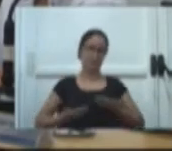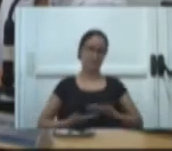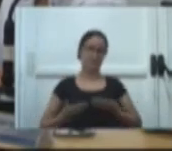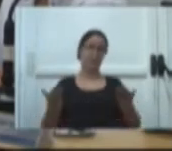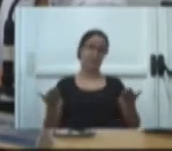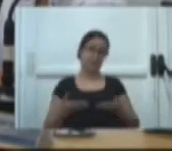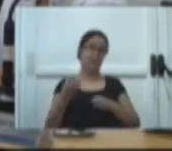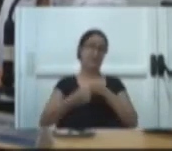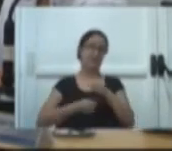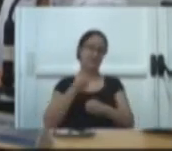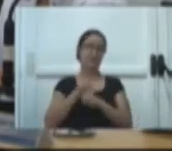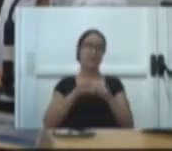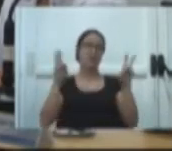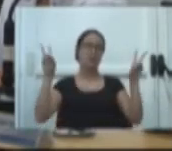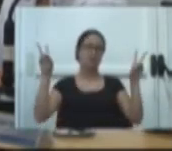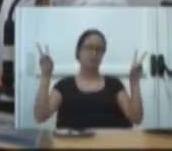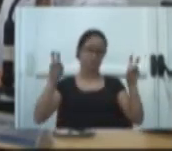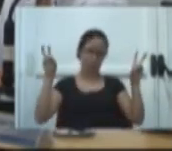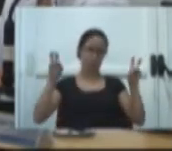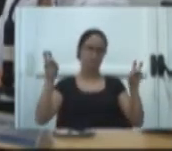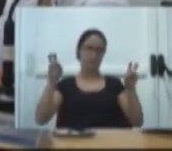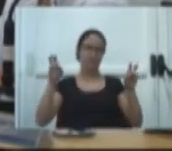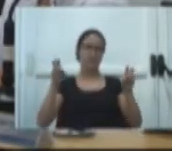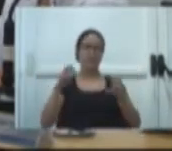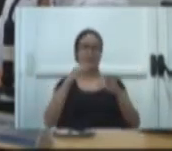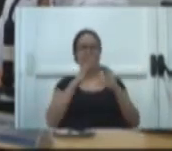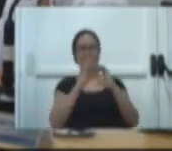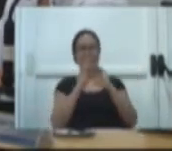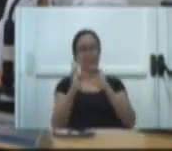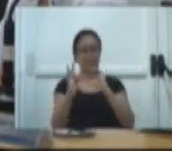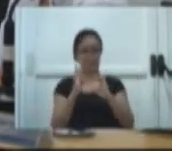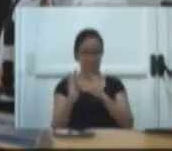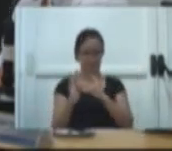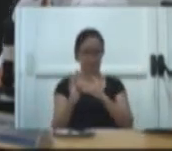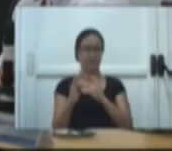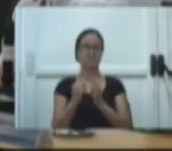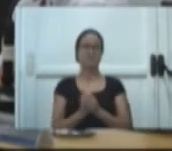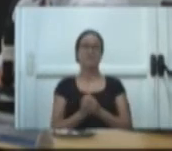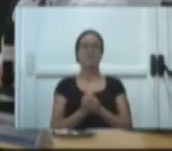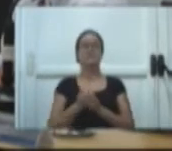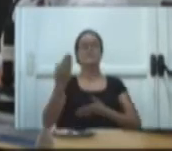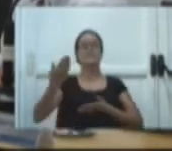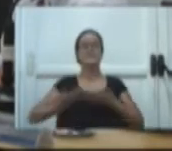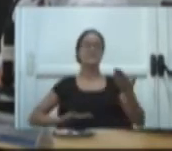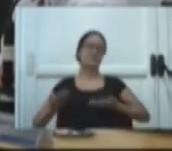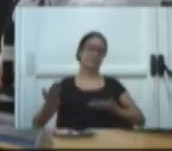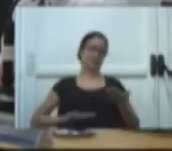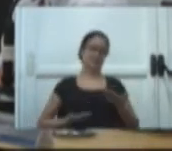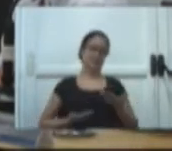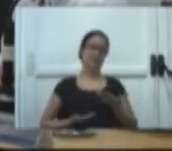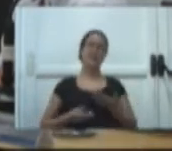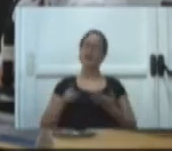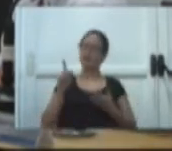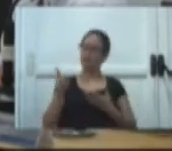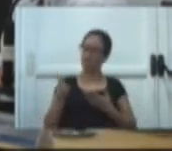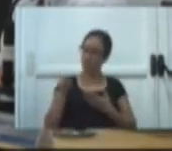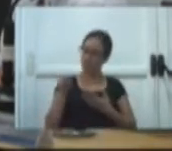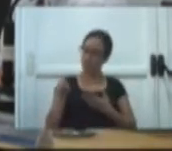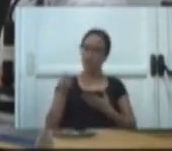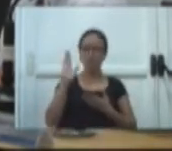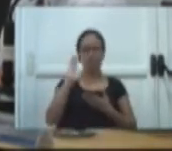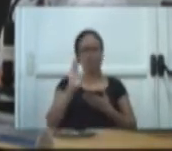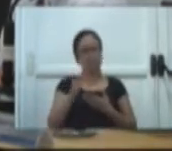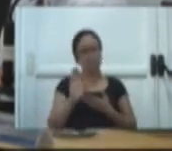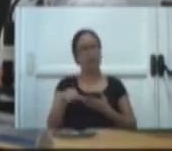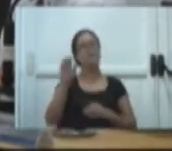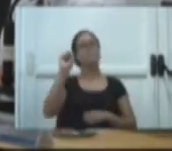tema, né, da campanha da fraternidade. Então, você no seu servir, você ainda disse o seu sim para a comunidade, né,